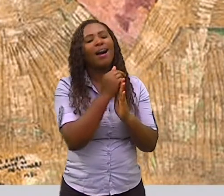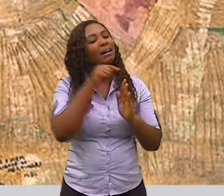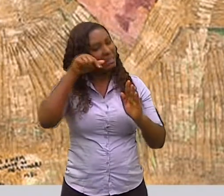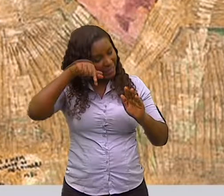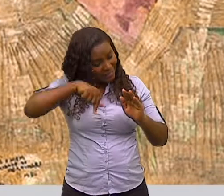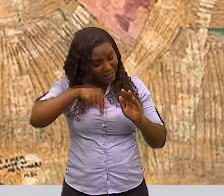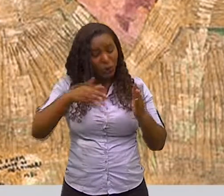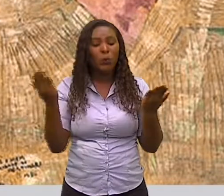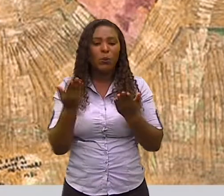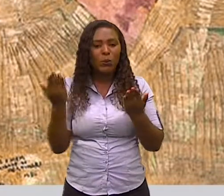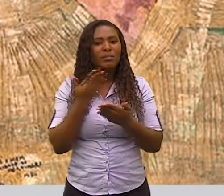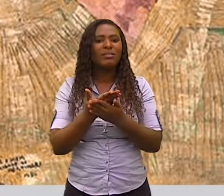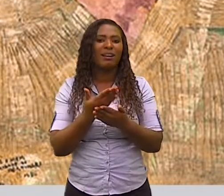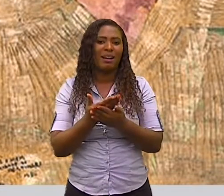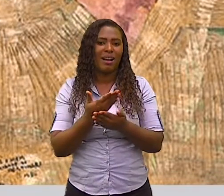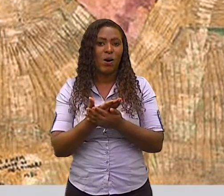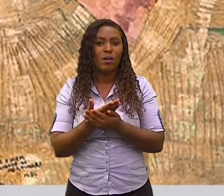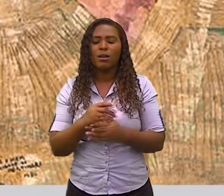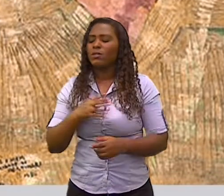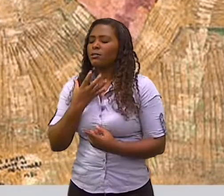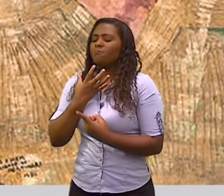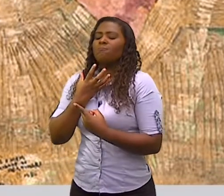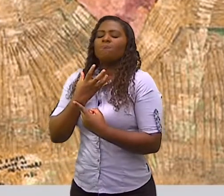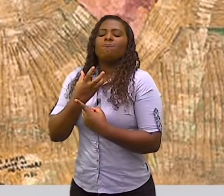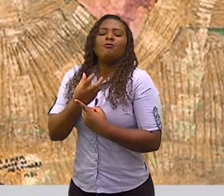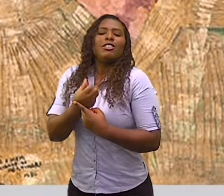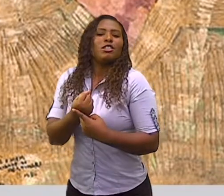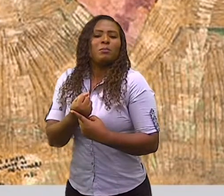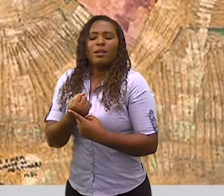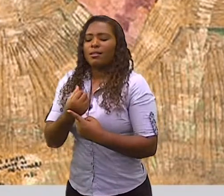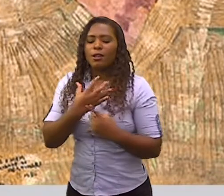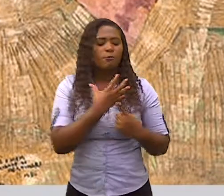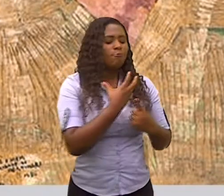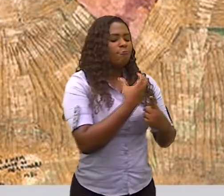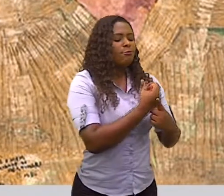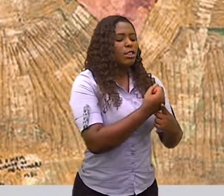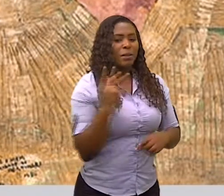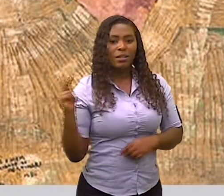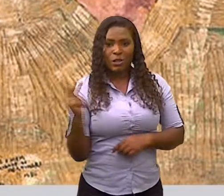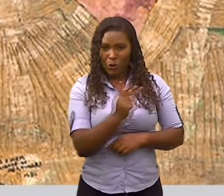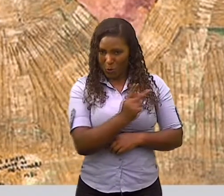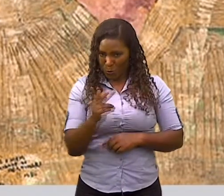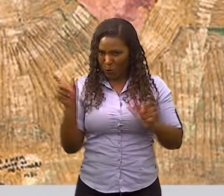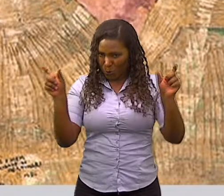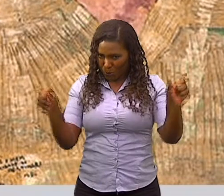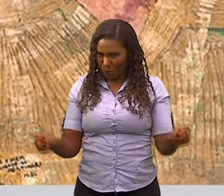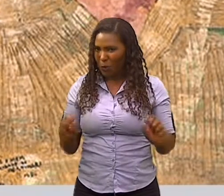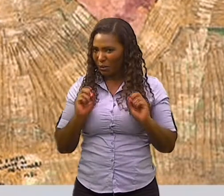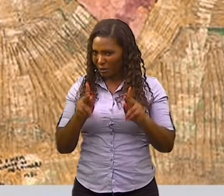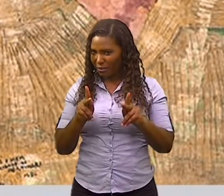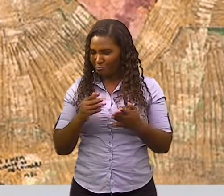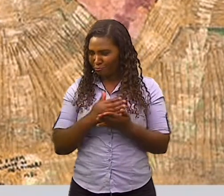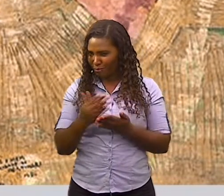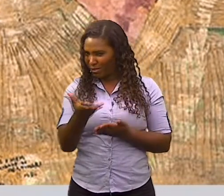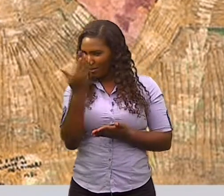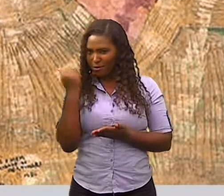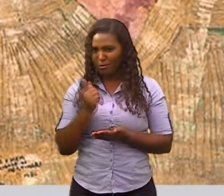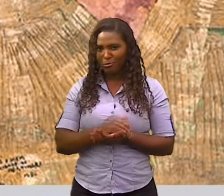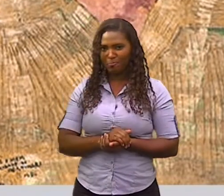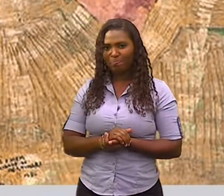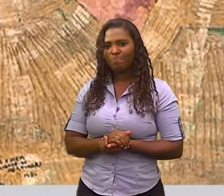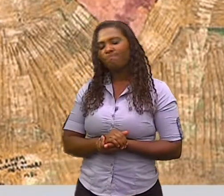se inspirando nesses dois grandes artistas. Tudo certinho? Podemos começar? Então